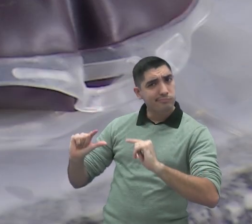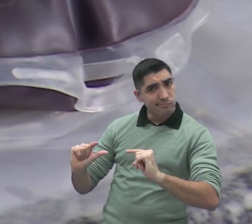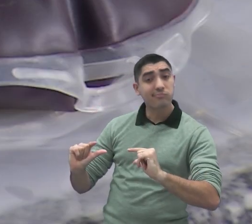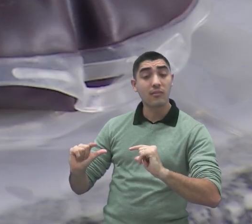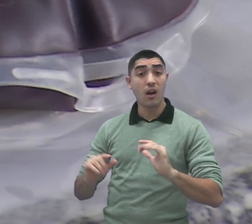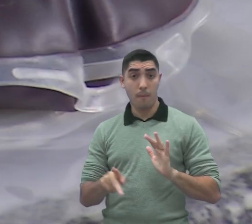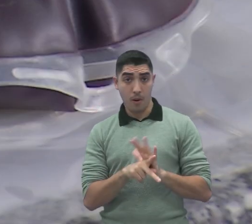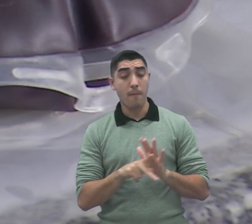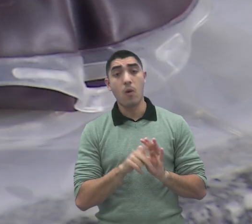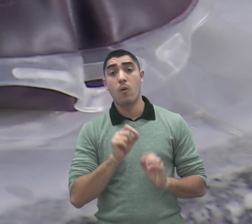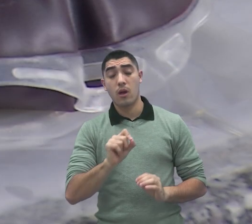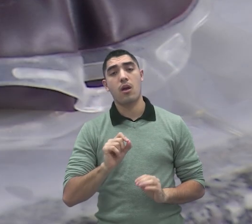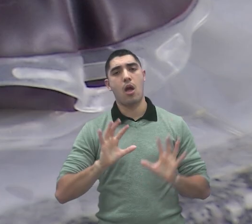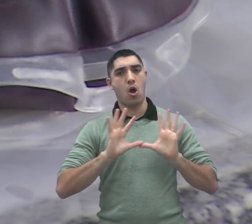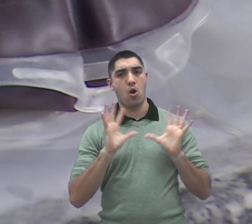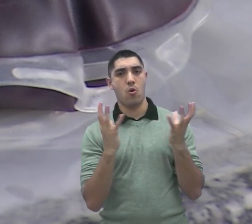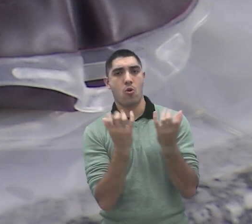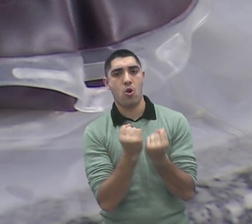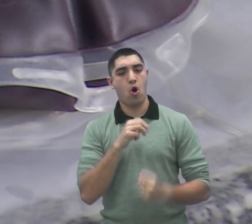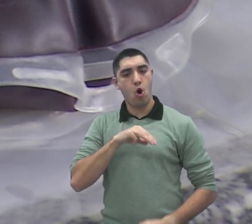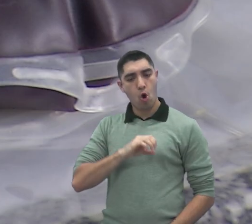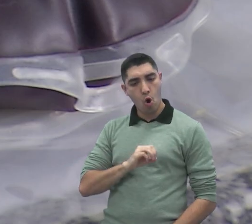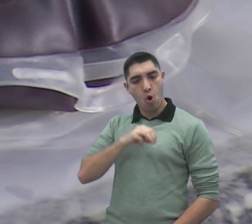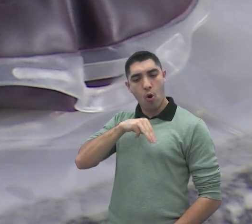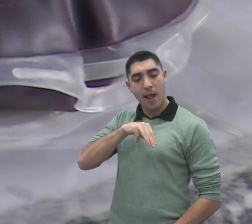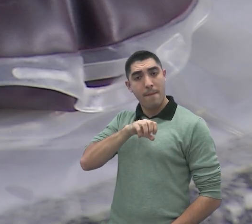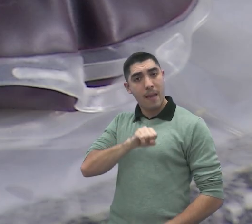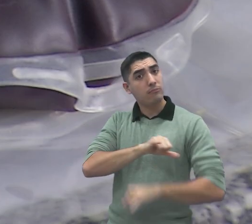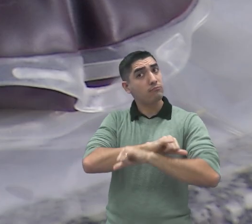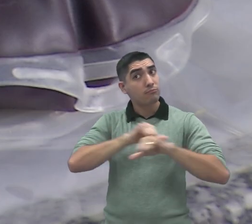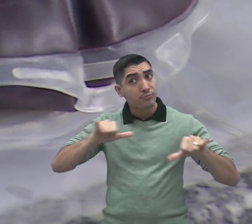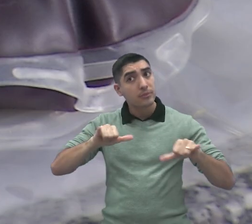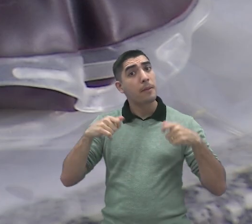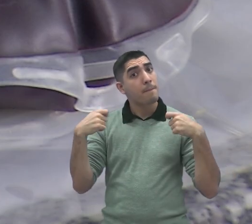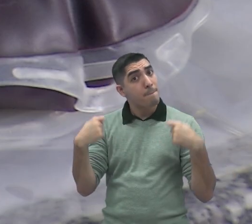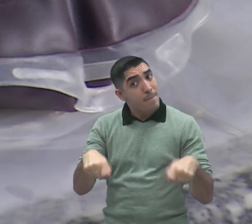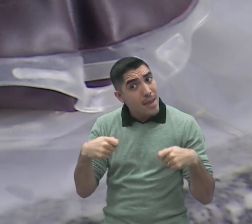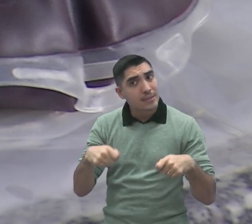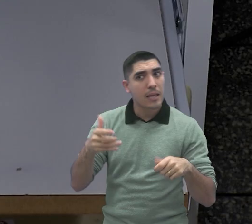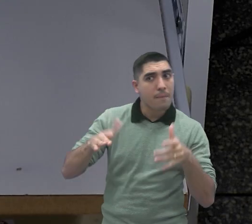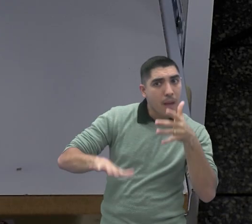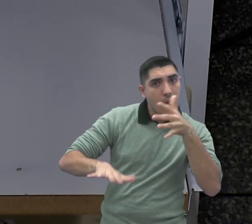número está abaixo do recomendado pela OMS, a Organização